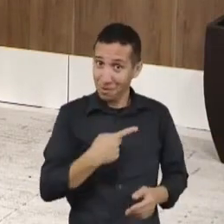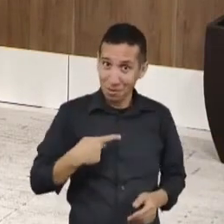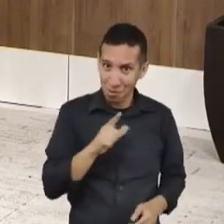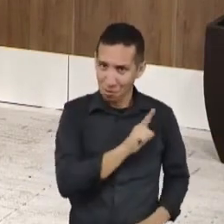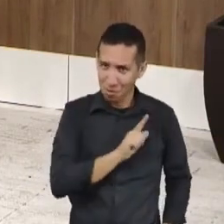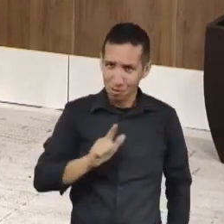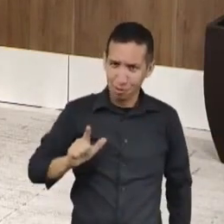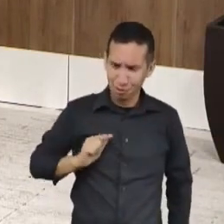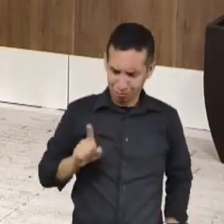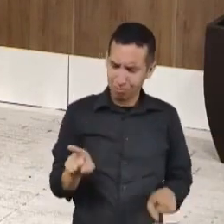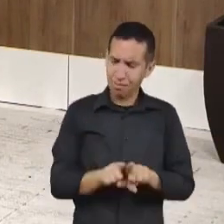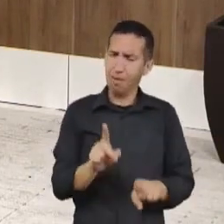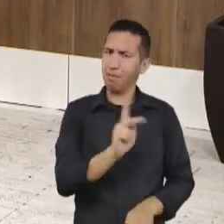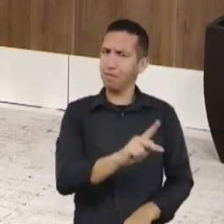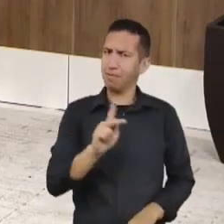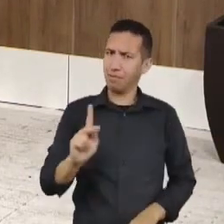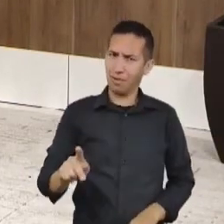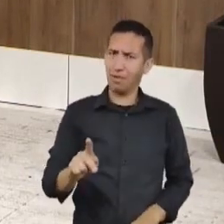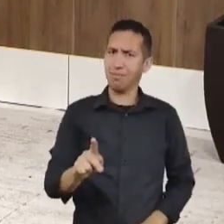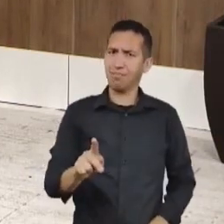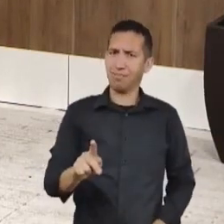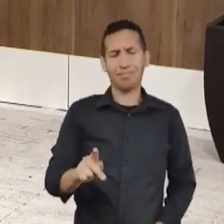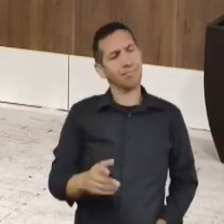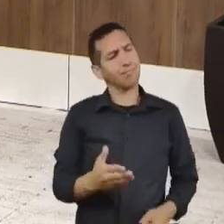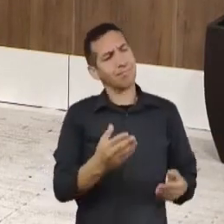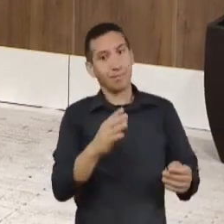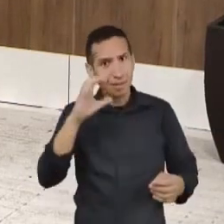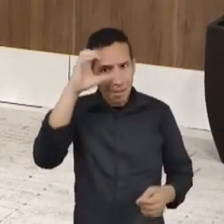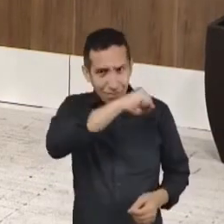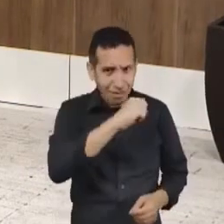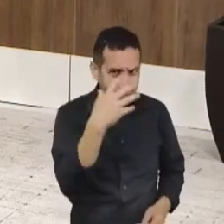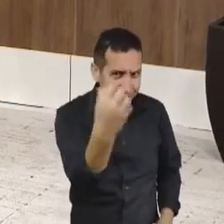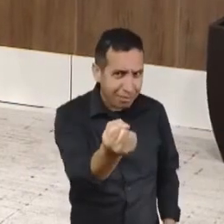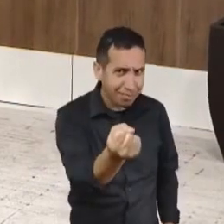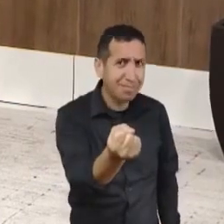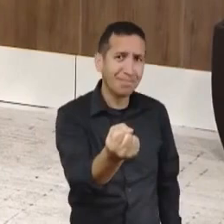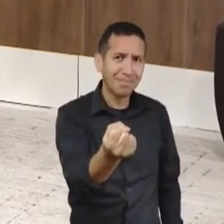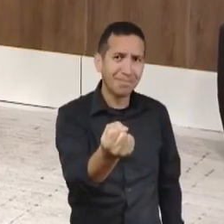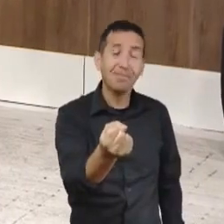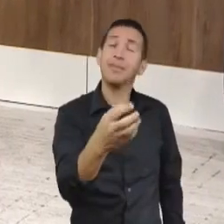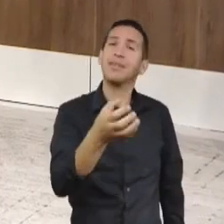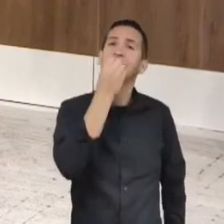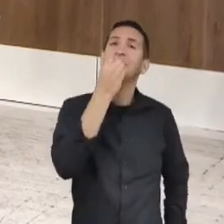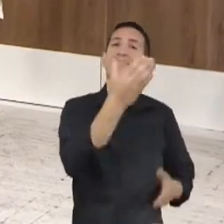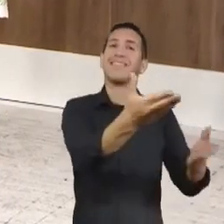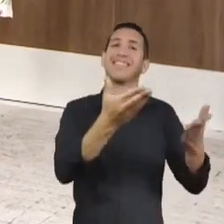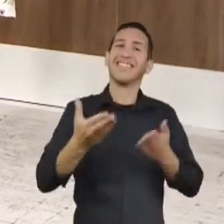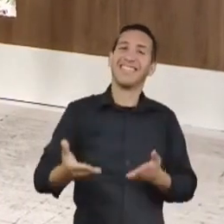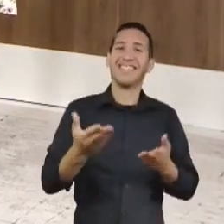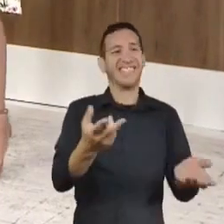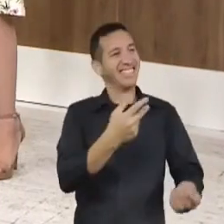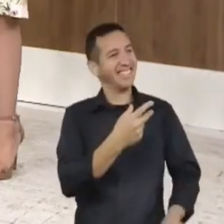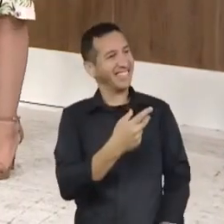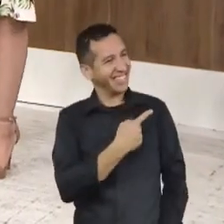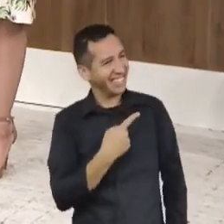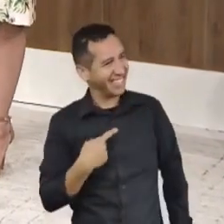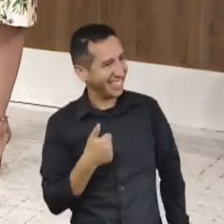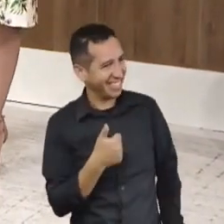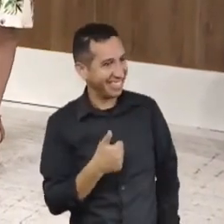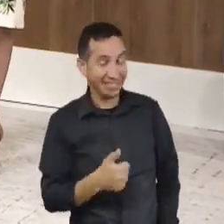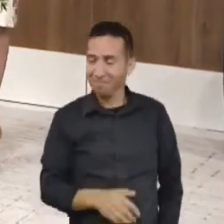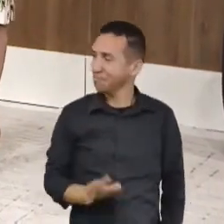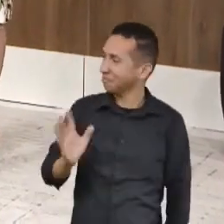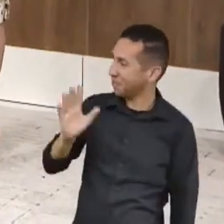nosso pastor por aqui nosso pastor e Professor Luiz Gonçalves para a gente começar a aprender vamos pastor seja muito bem vindo por aqui